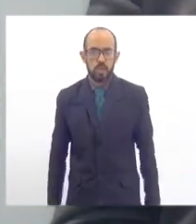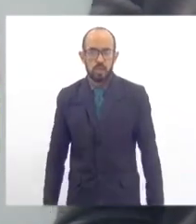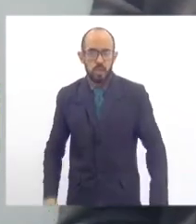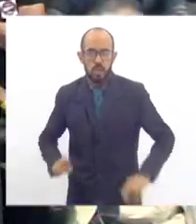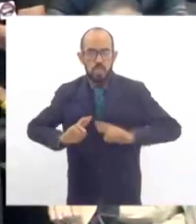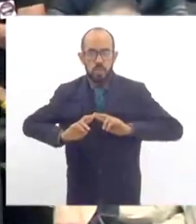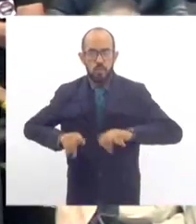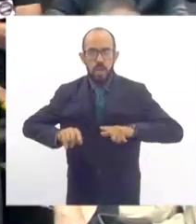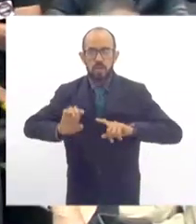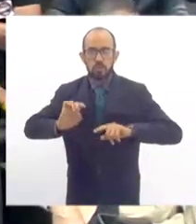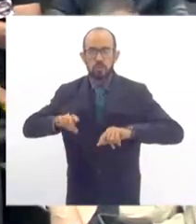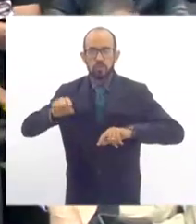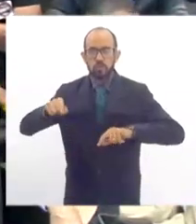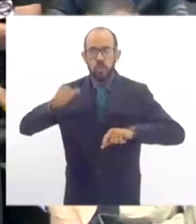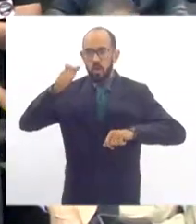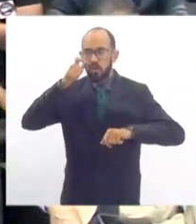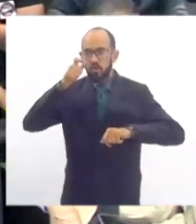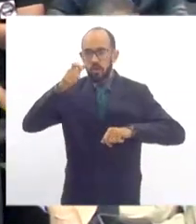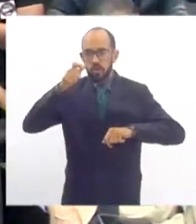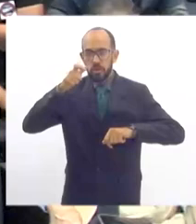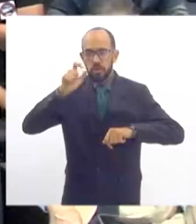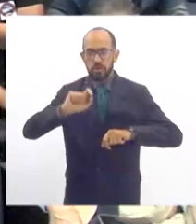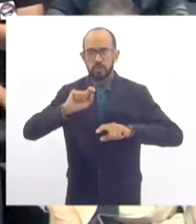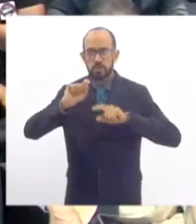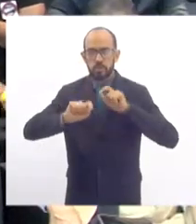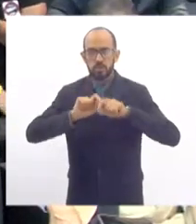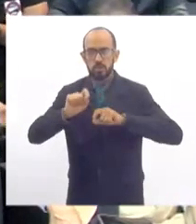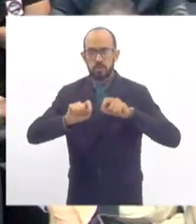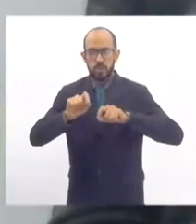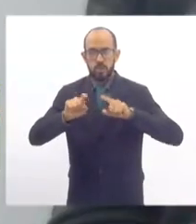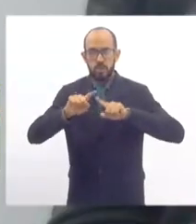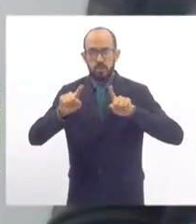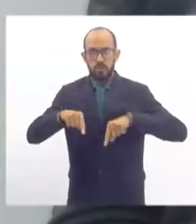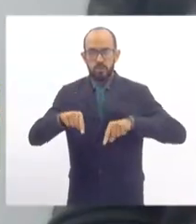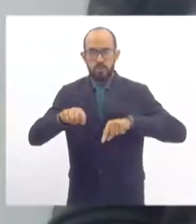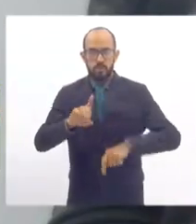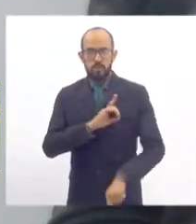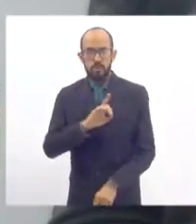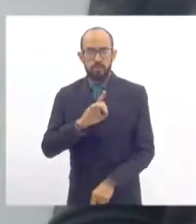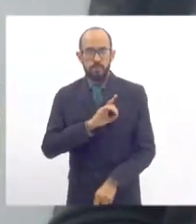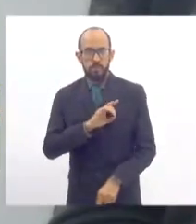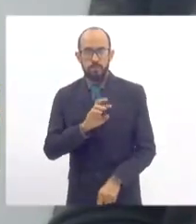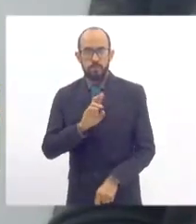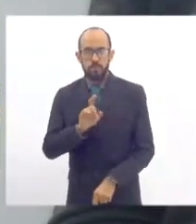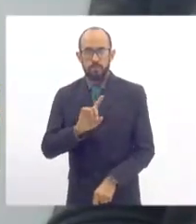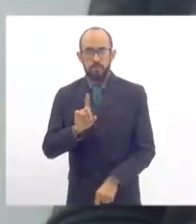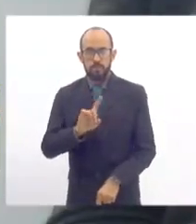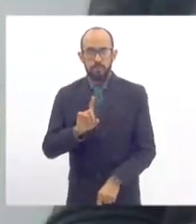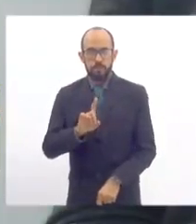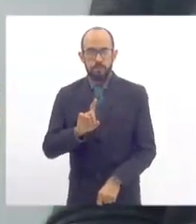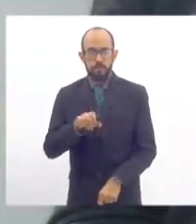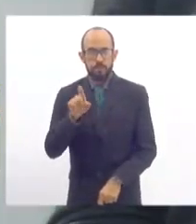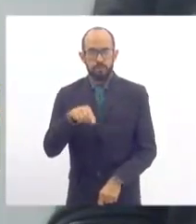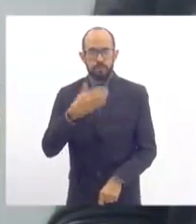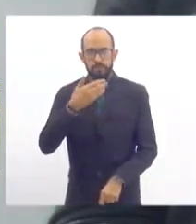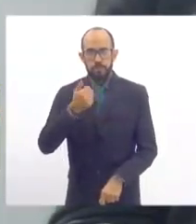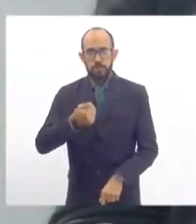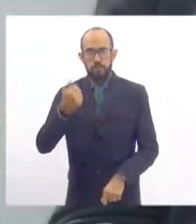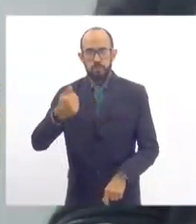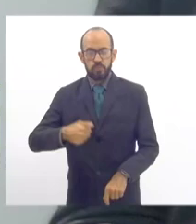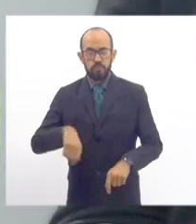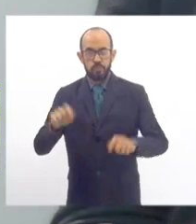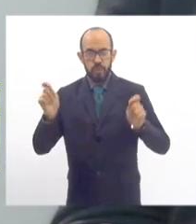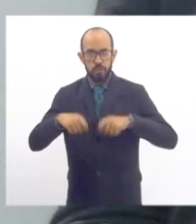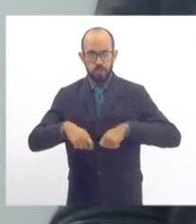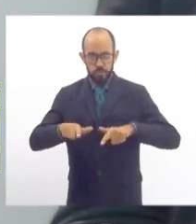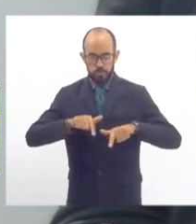uma questão de atender ao servidor do Detran, não. Isto é melhoria das